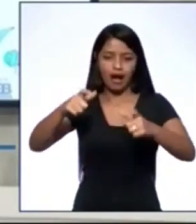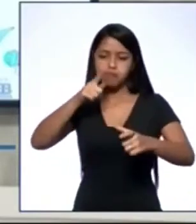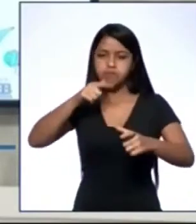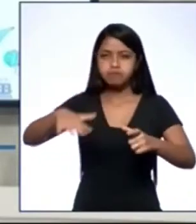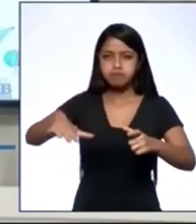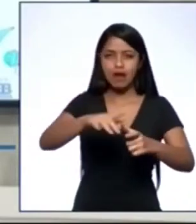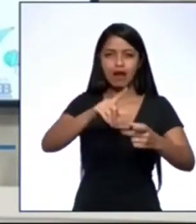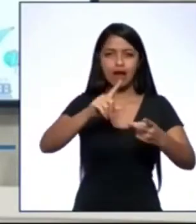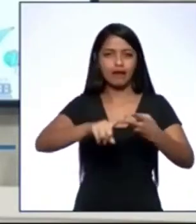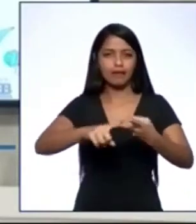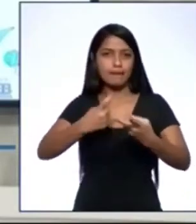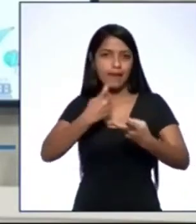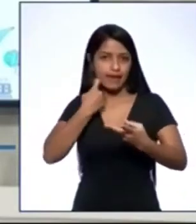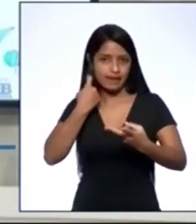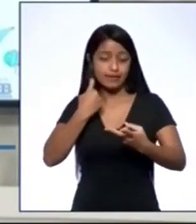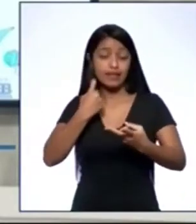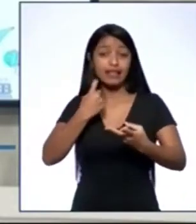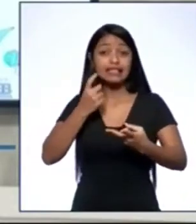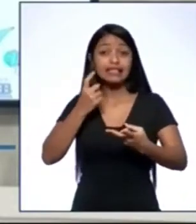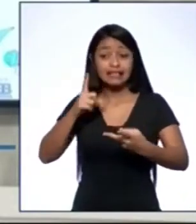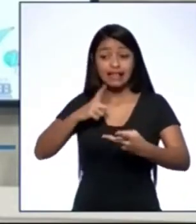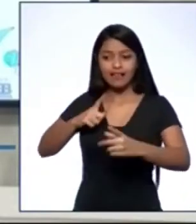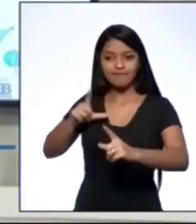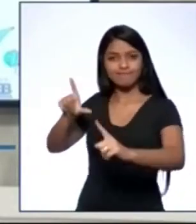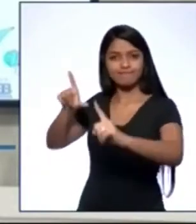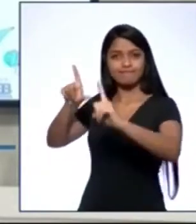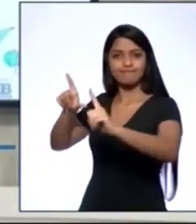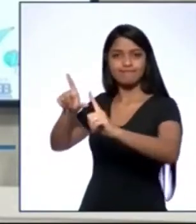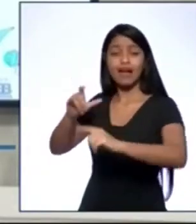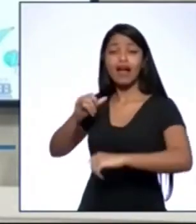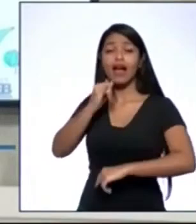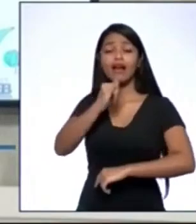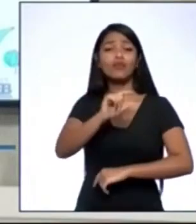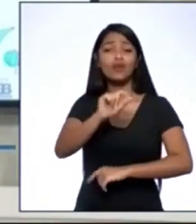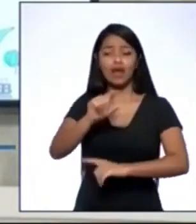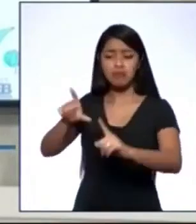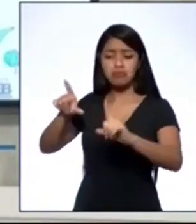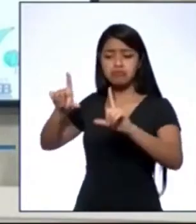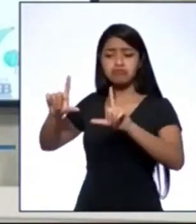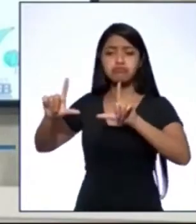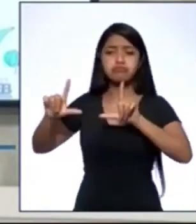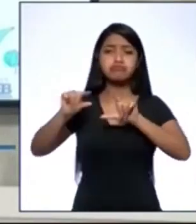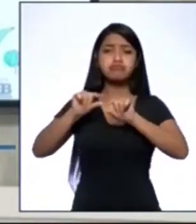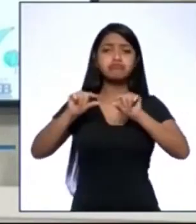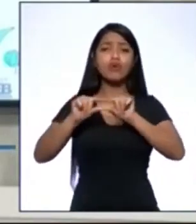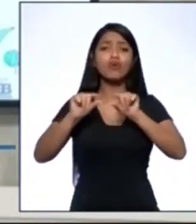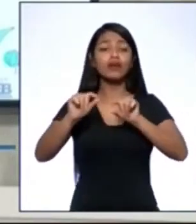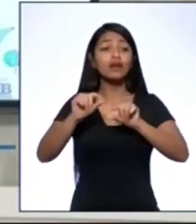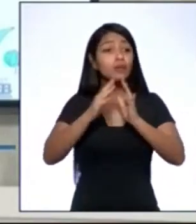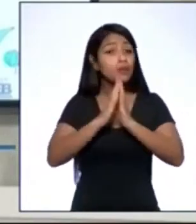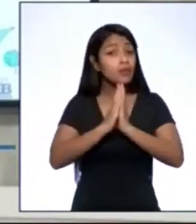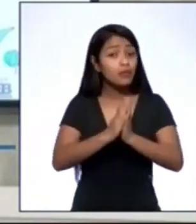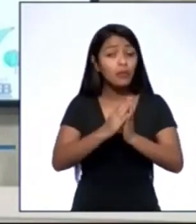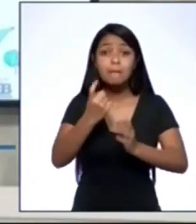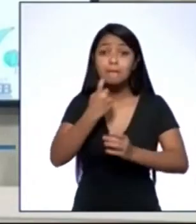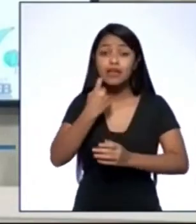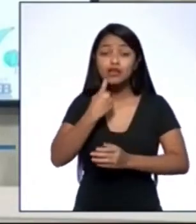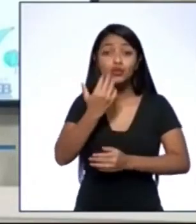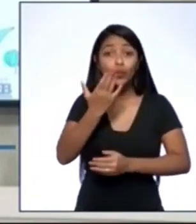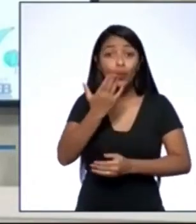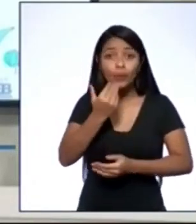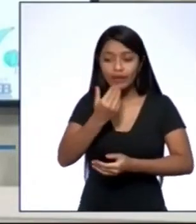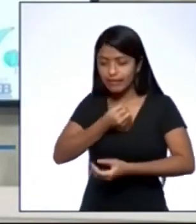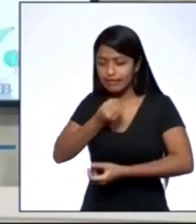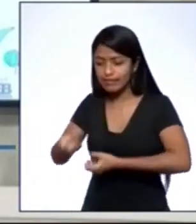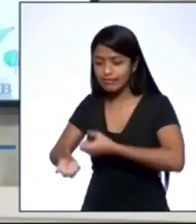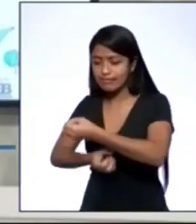plaquinha escrito o quê? Não alimente os peixes. Por quê? Amigo, geralmente aquela água é água parada, é água que não é renovada constantemente.